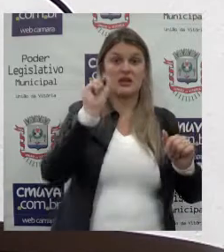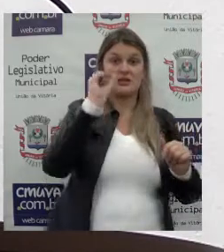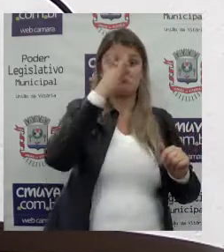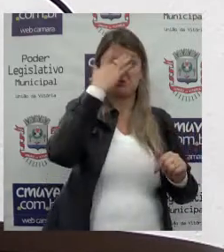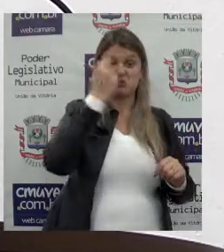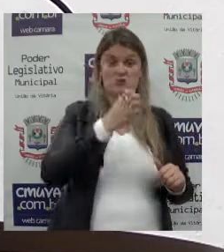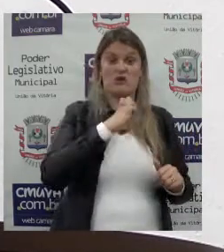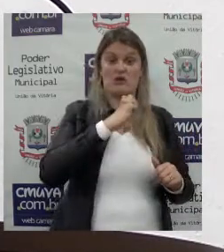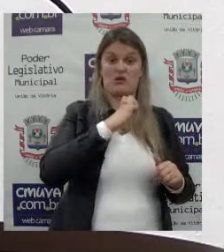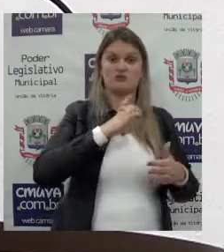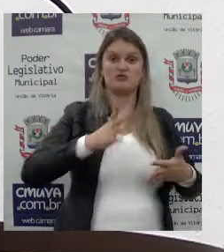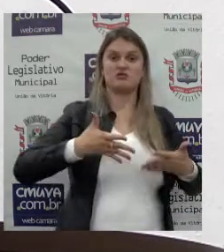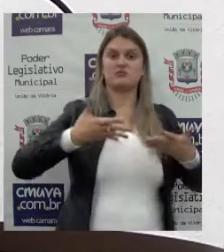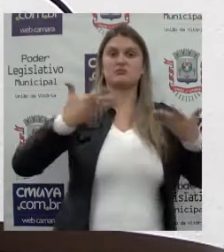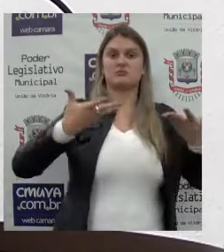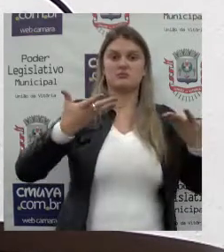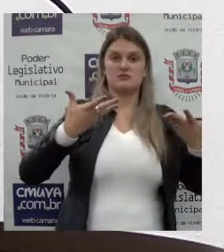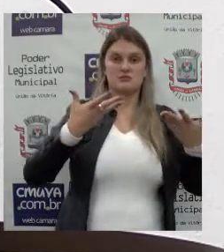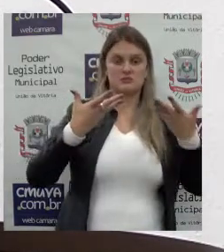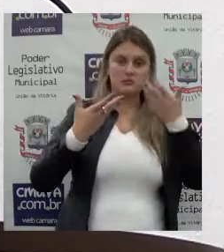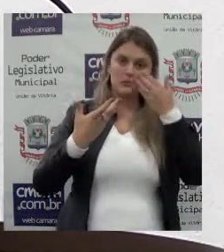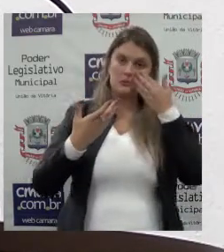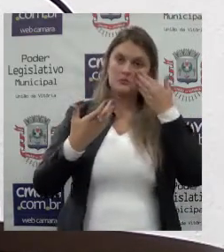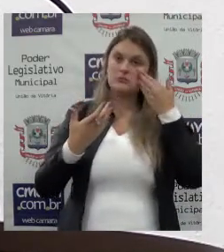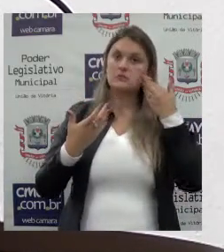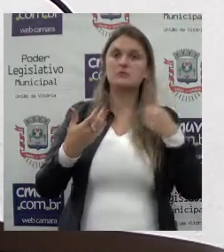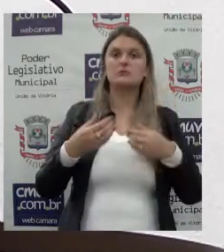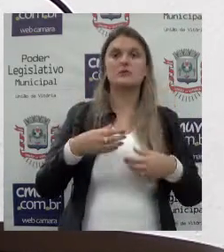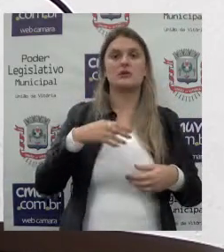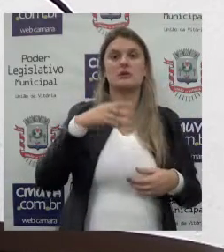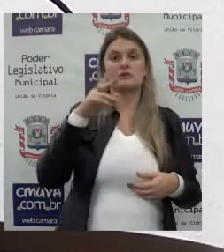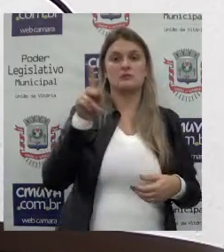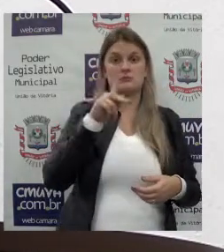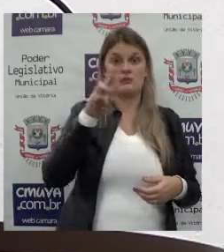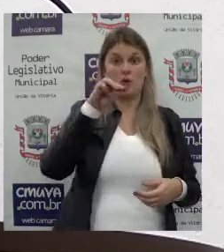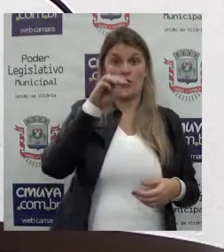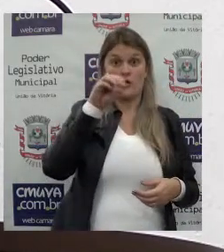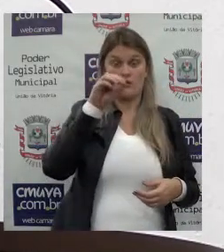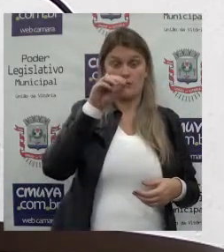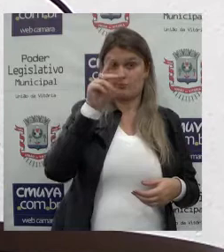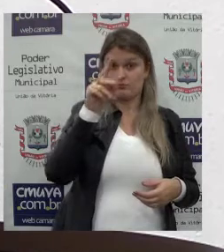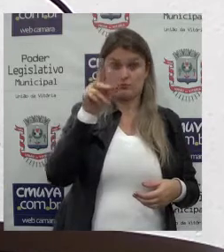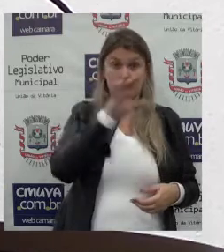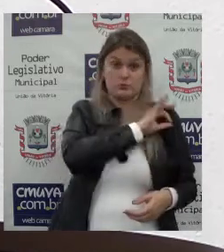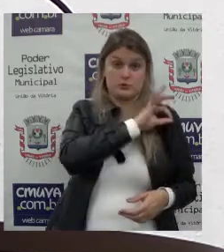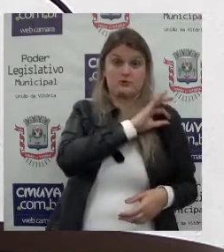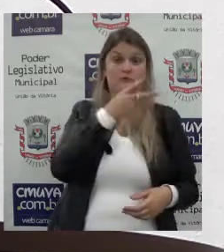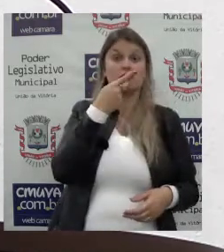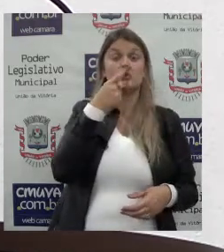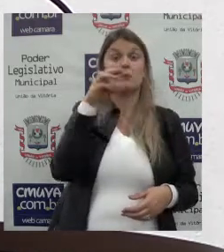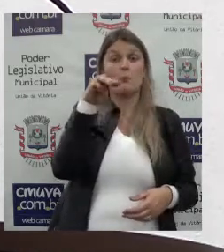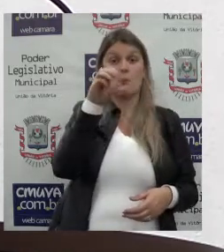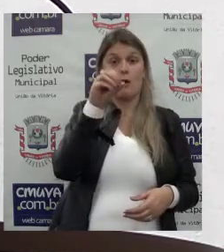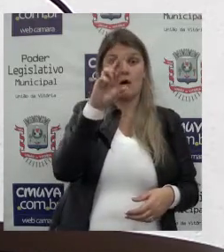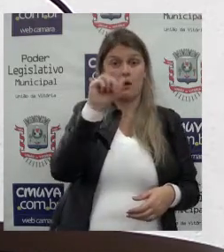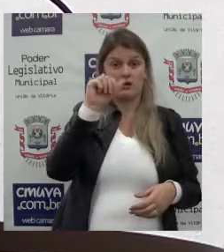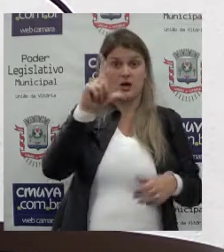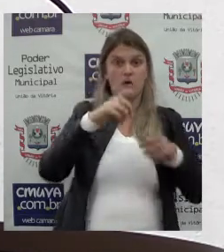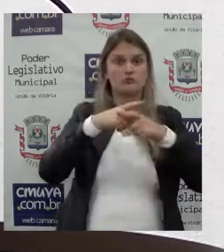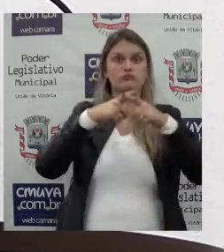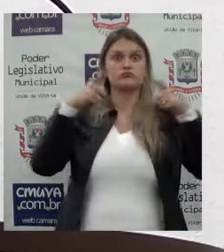Porque existe uma diferença muito grande entre moral e legal. A moral abrange tudo, a legalidade não.